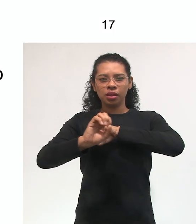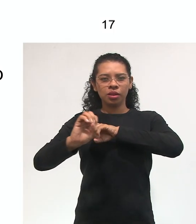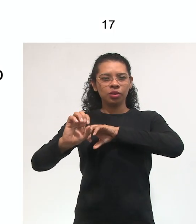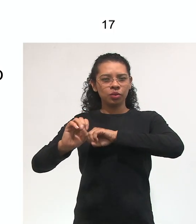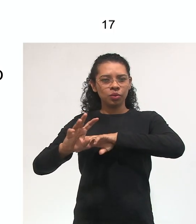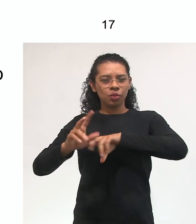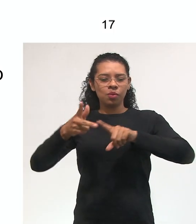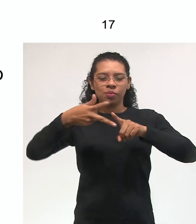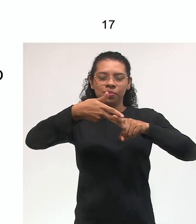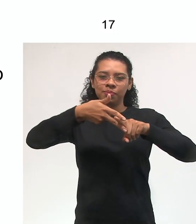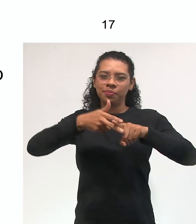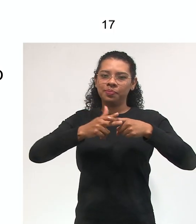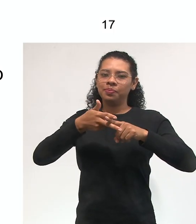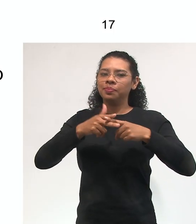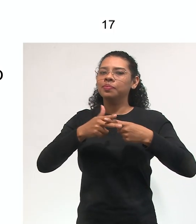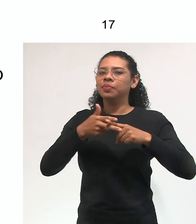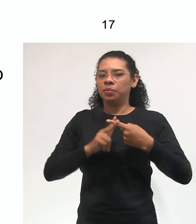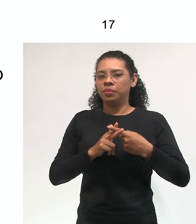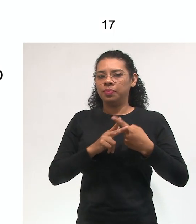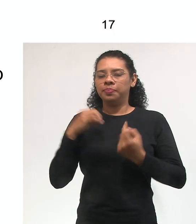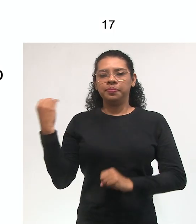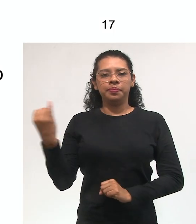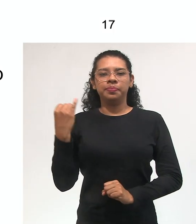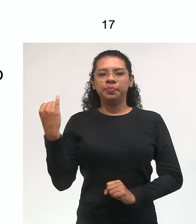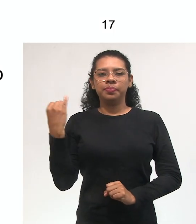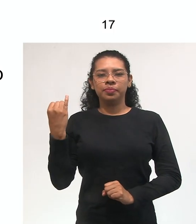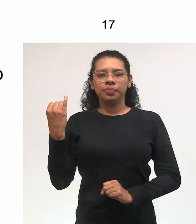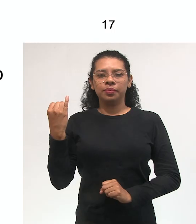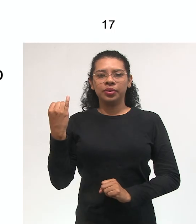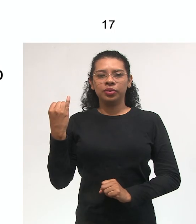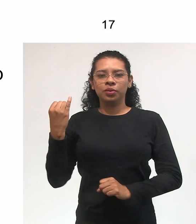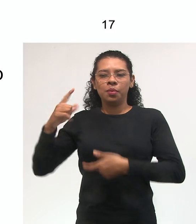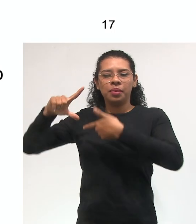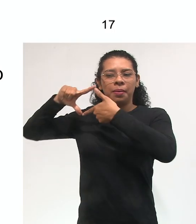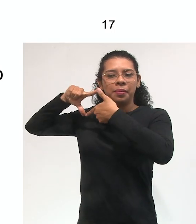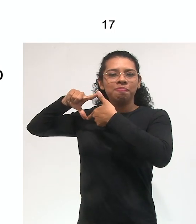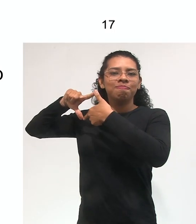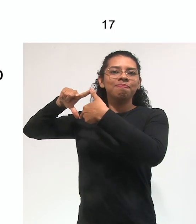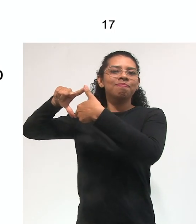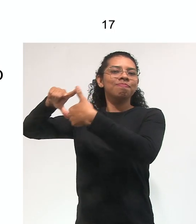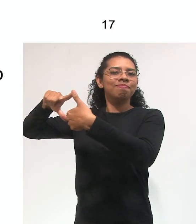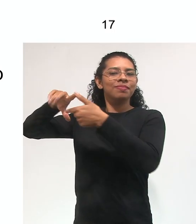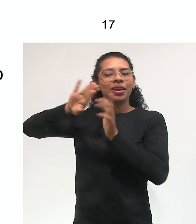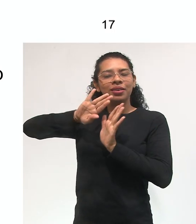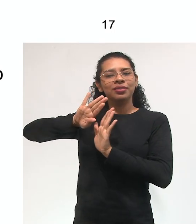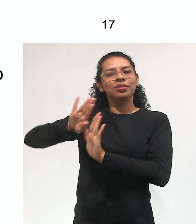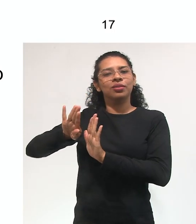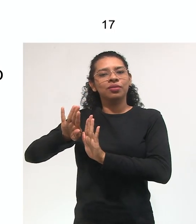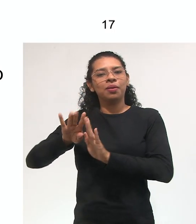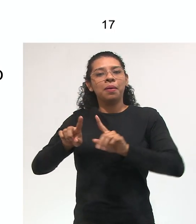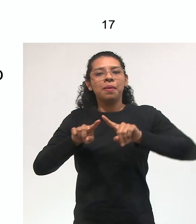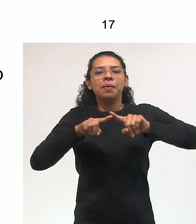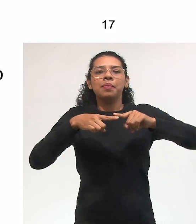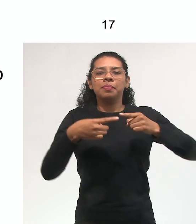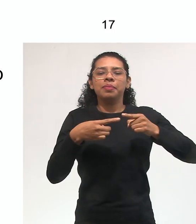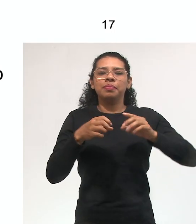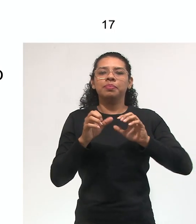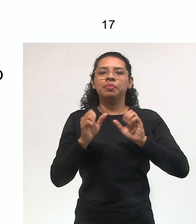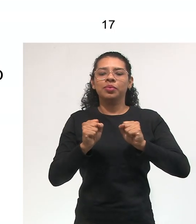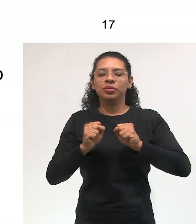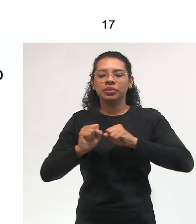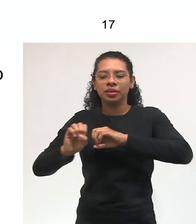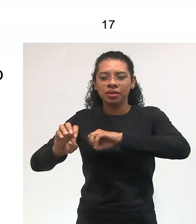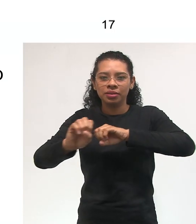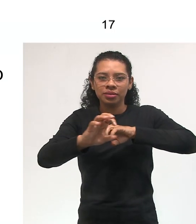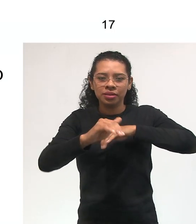uma ferramenta para combater a alienação e fomentar o desenvolvimento pleno